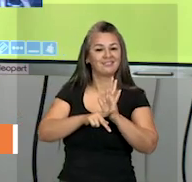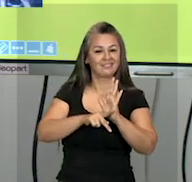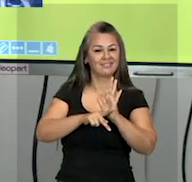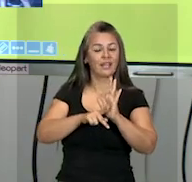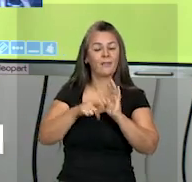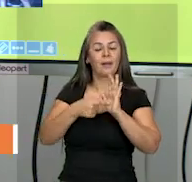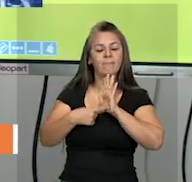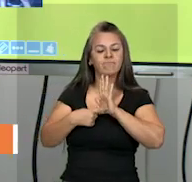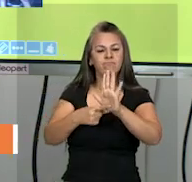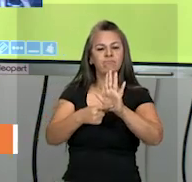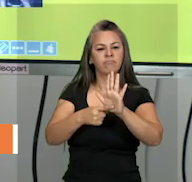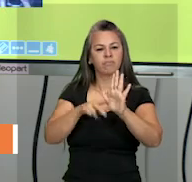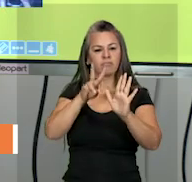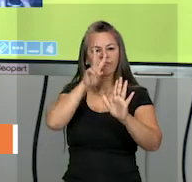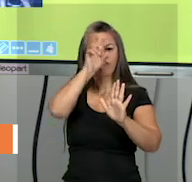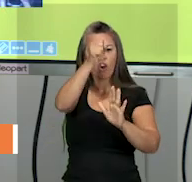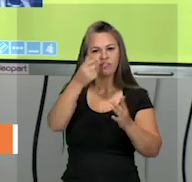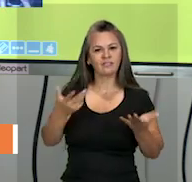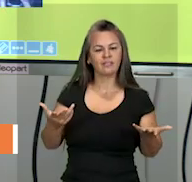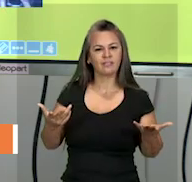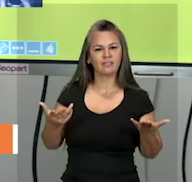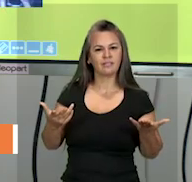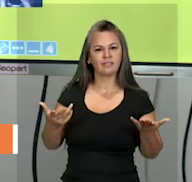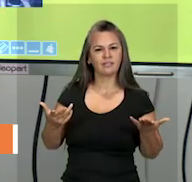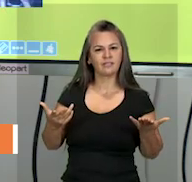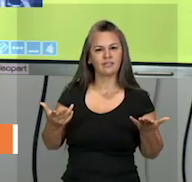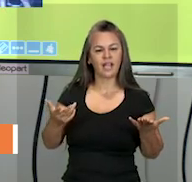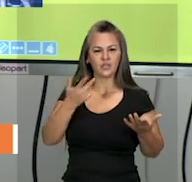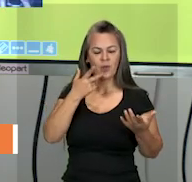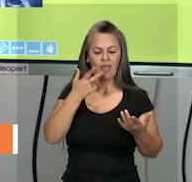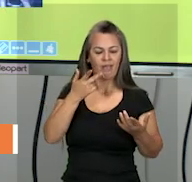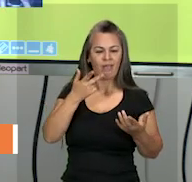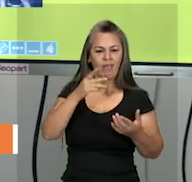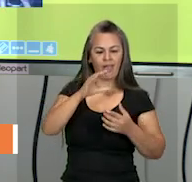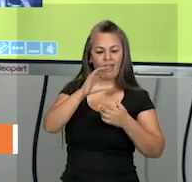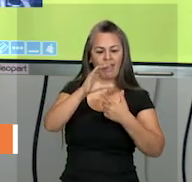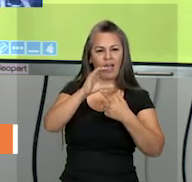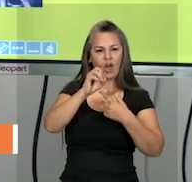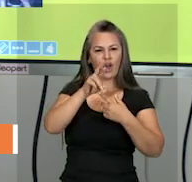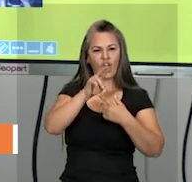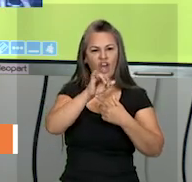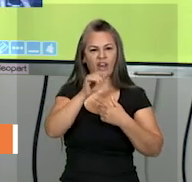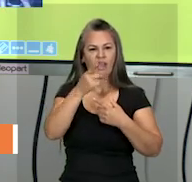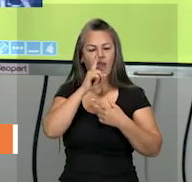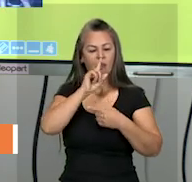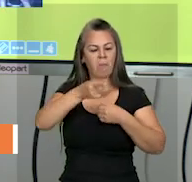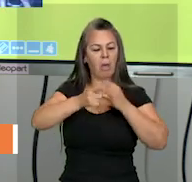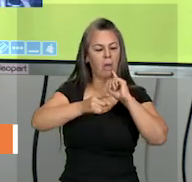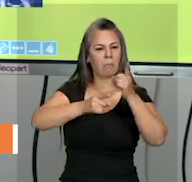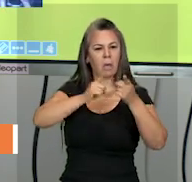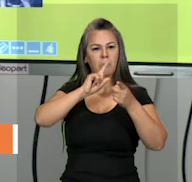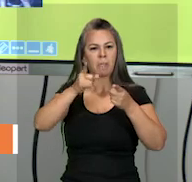leve. Não é a Coreia dominando o mundo com o exército, ou com empresas, ou